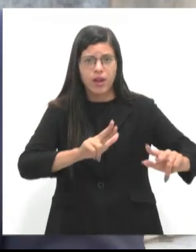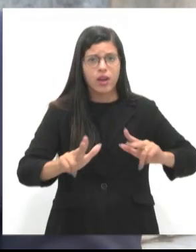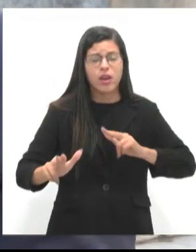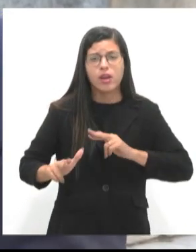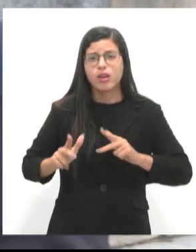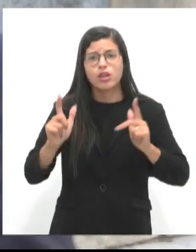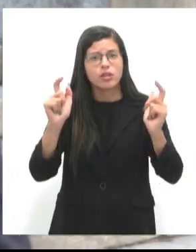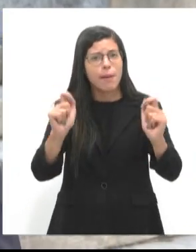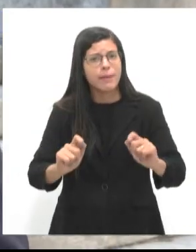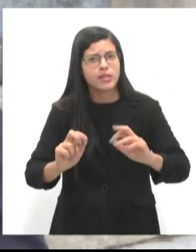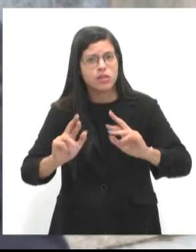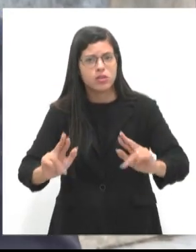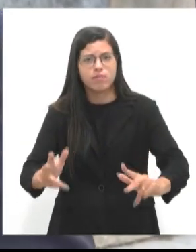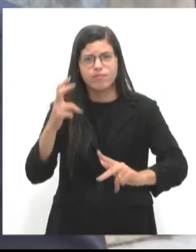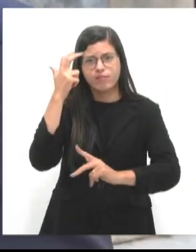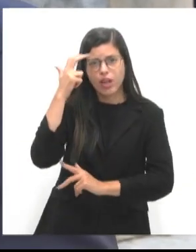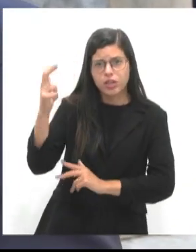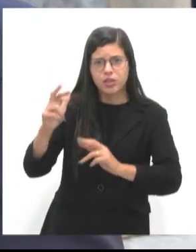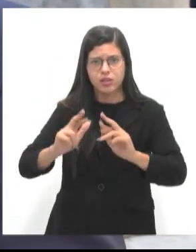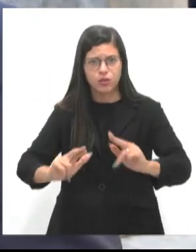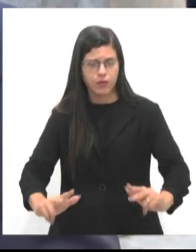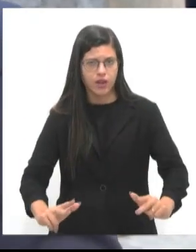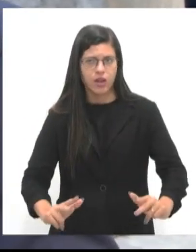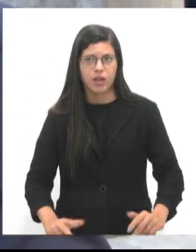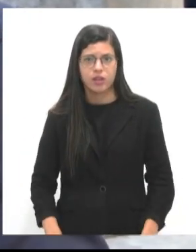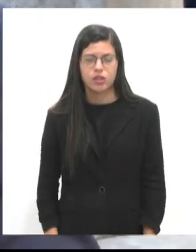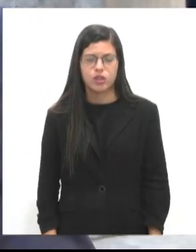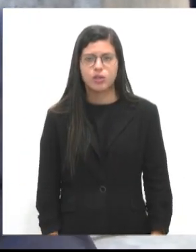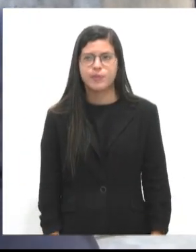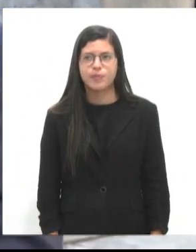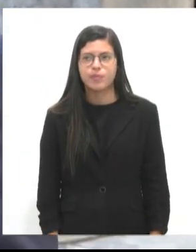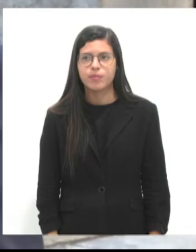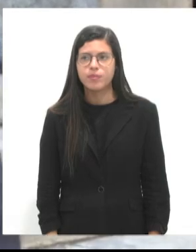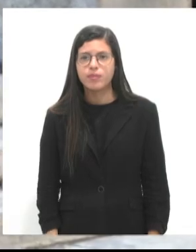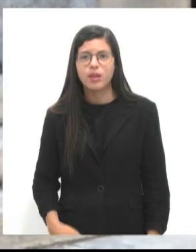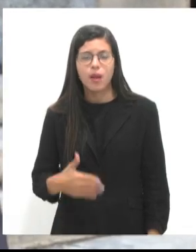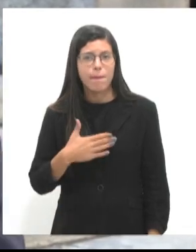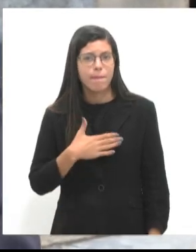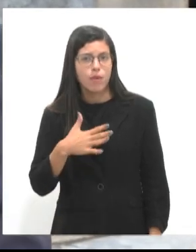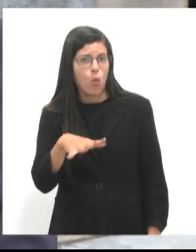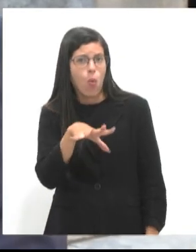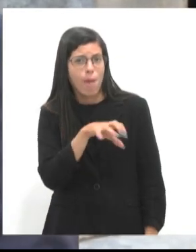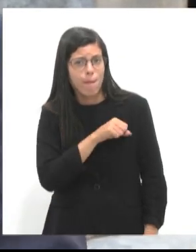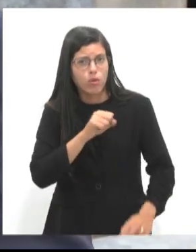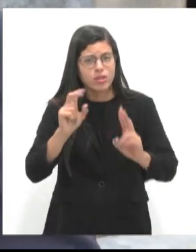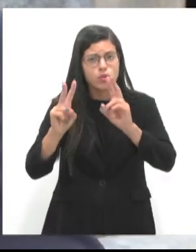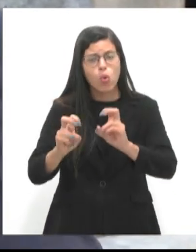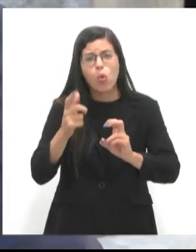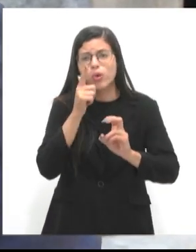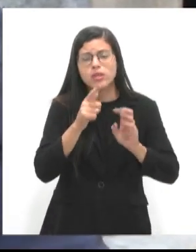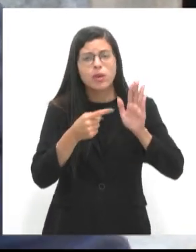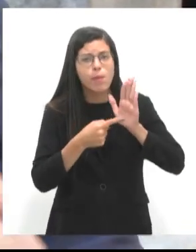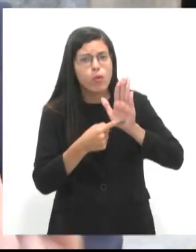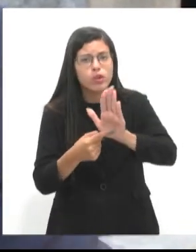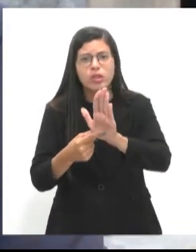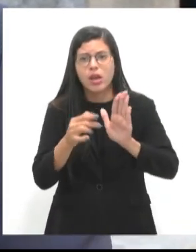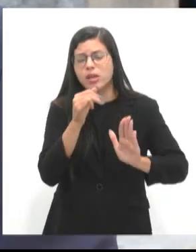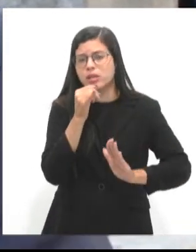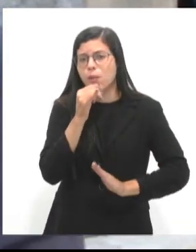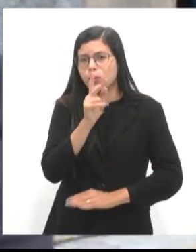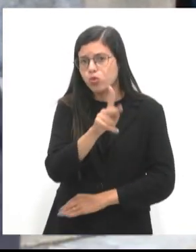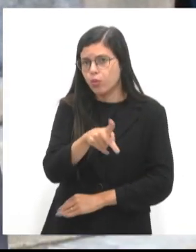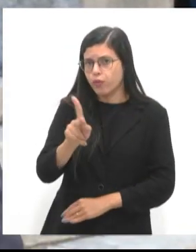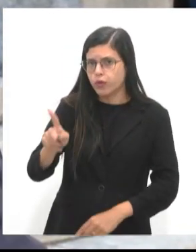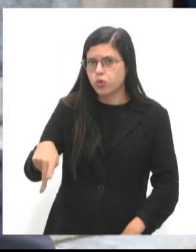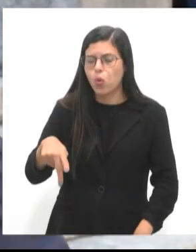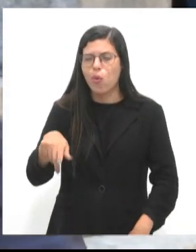inteligências diferentes. Então, ora, se a minha paixão nesse assunto, eu consegui mostrar, por exemplo, que os professores,